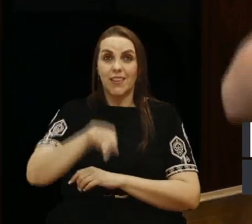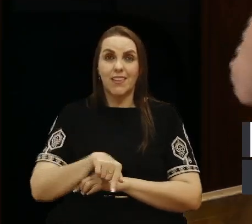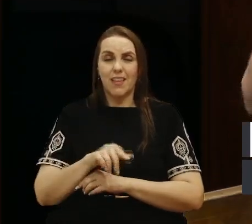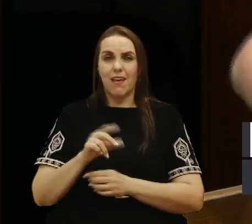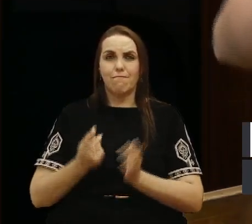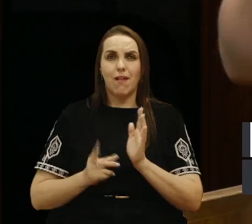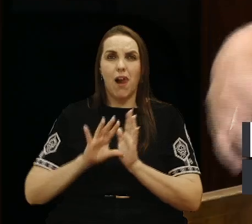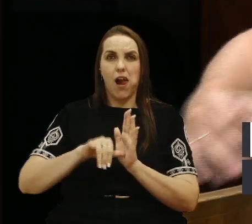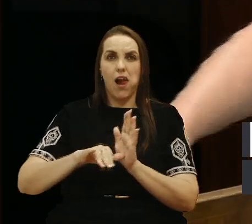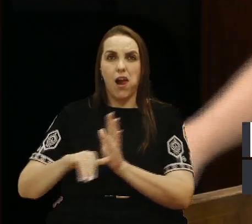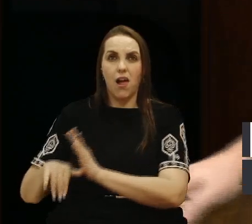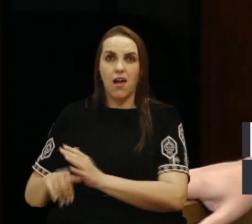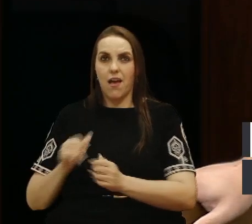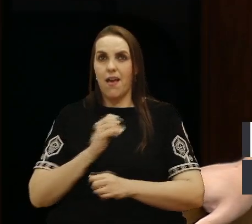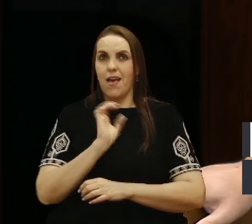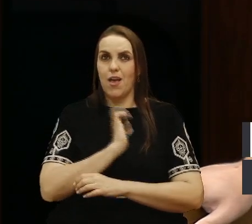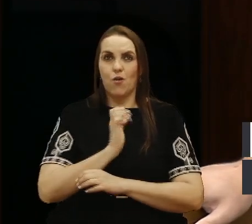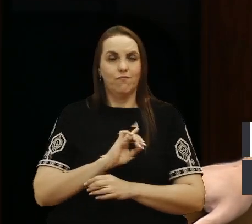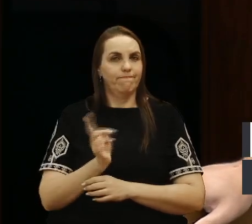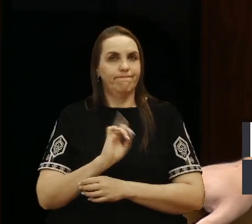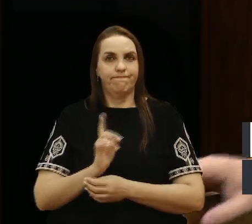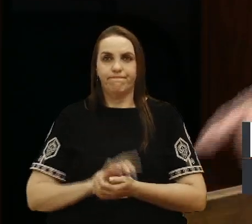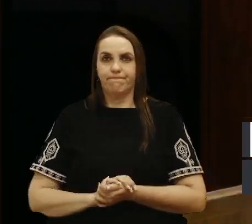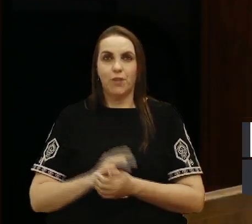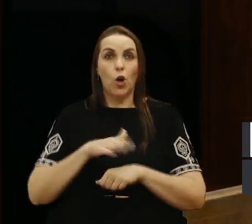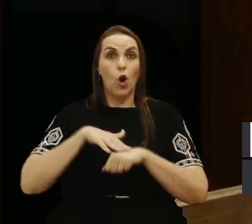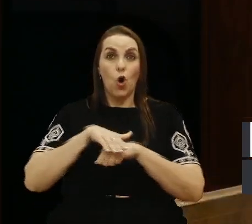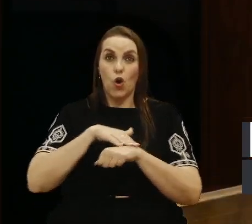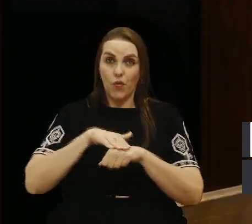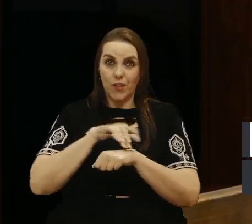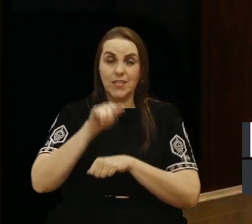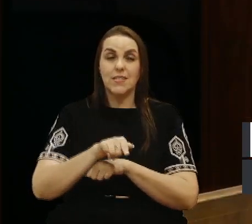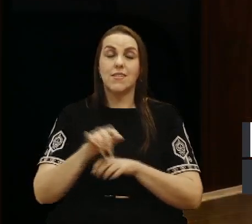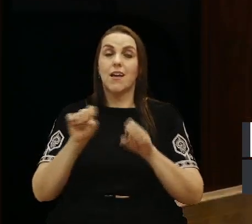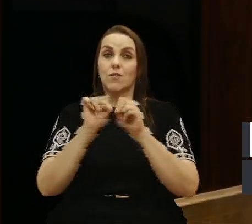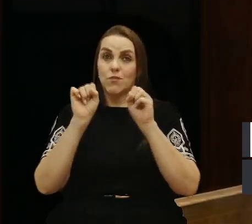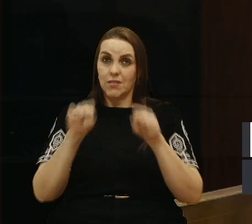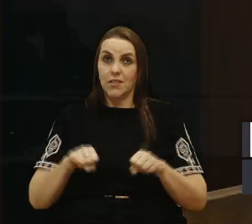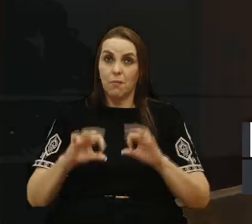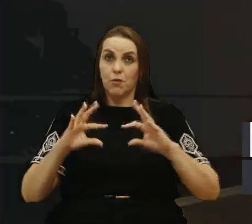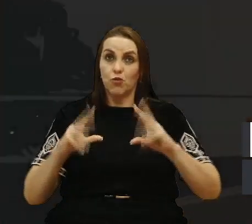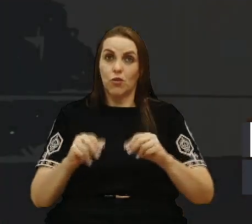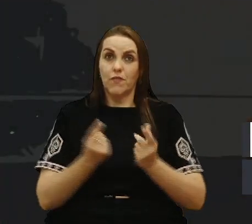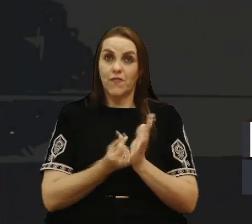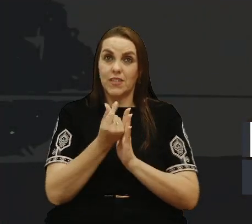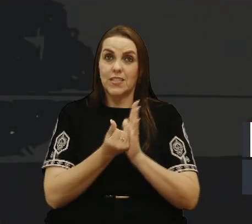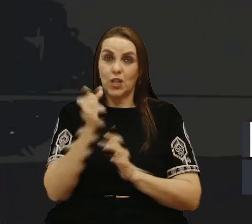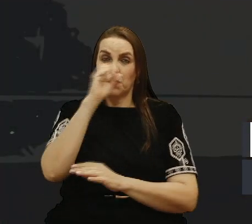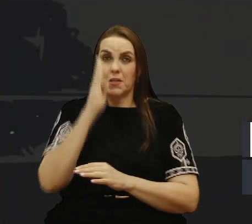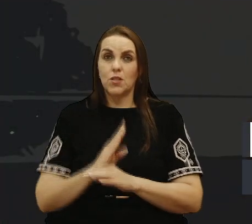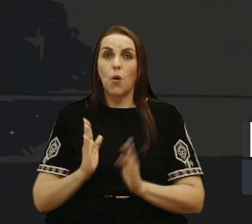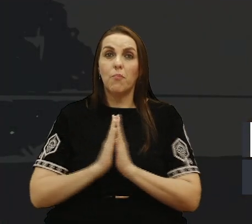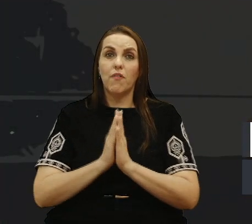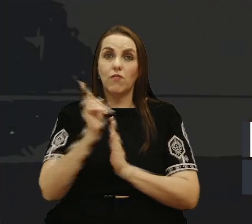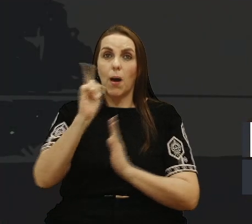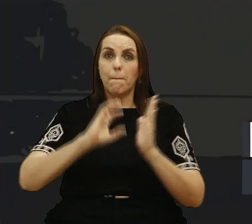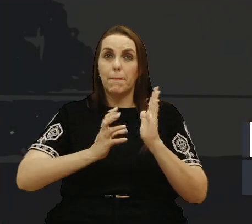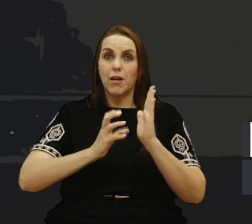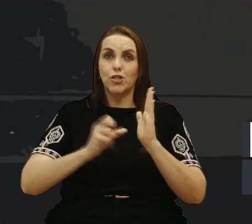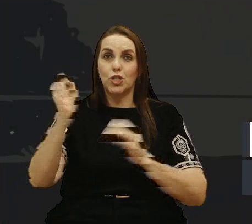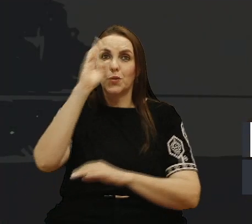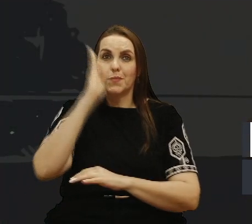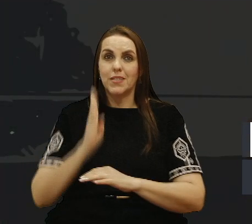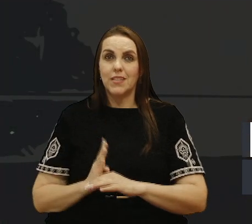Nós precisamos conversar sobre o sistema financeiro brasileiro. Eu peço que coloque na tela quais foram os partidos brasileiros que